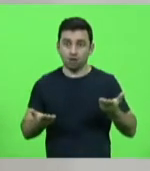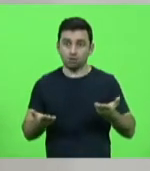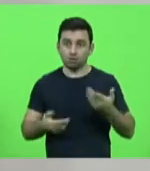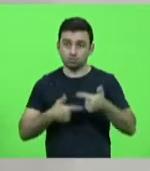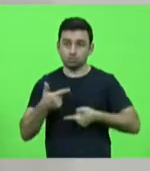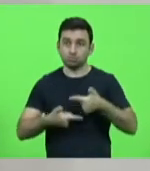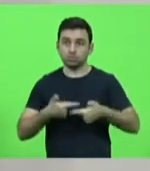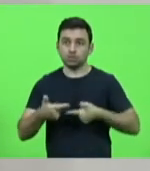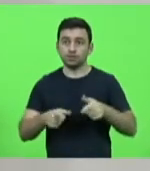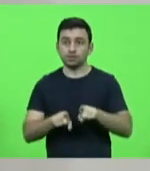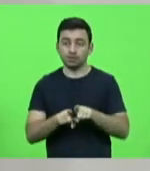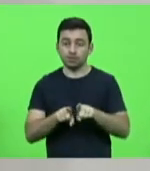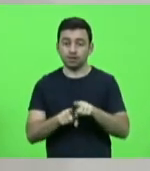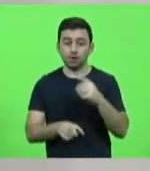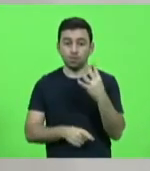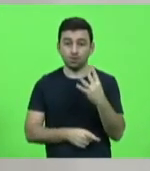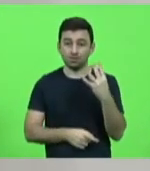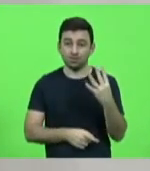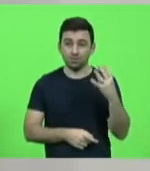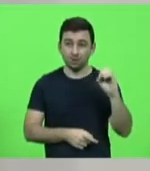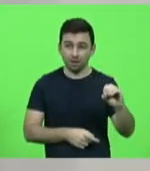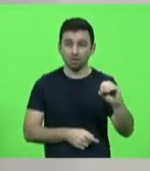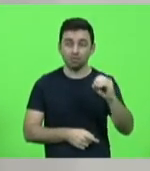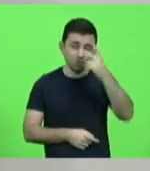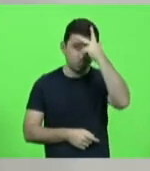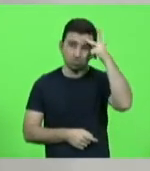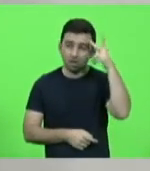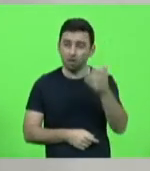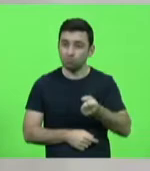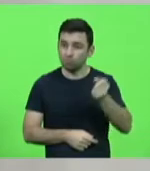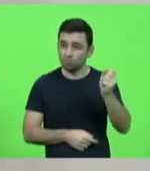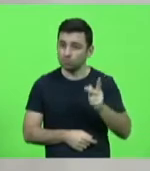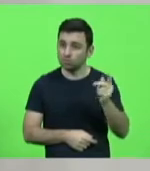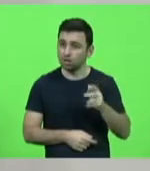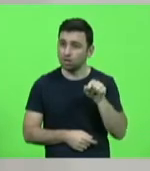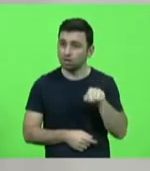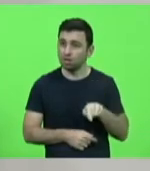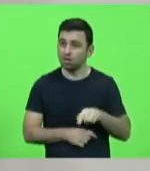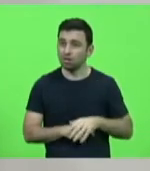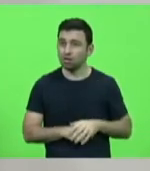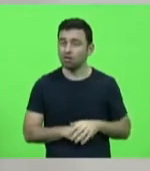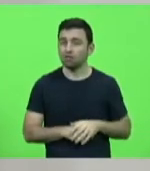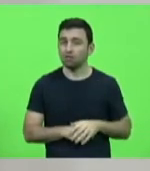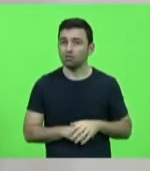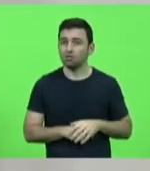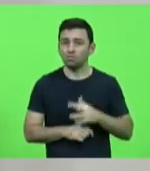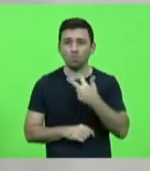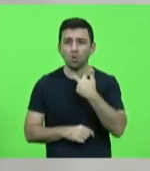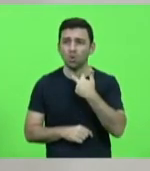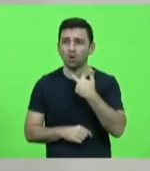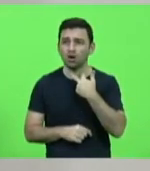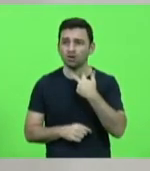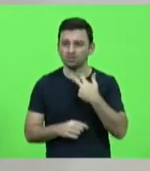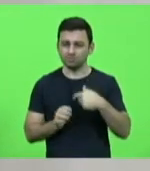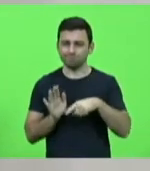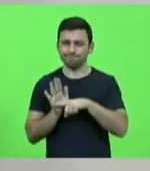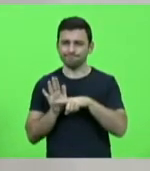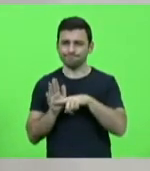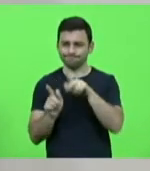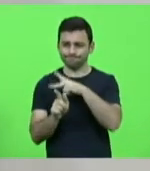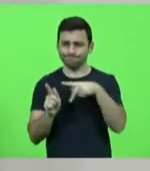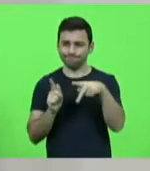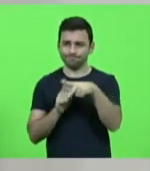440 aposentados. Então, nós não podemos querer jogar esse déficit da